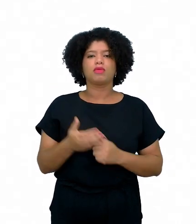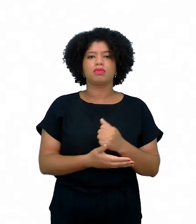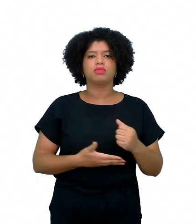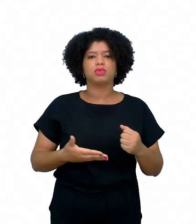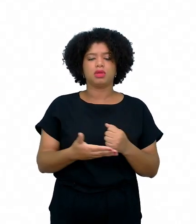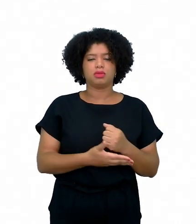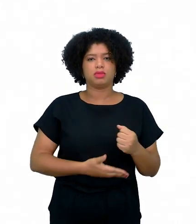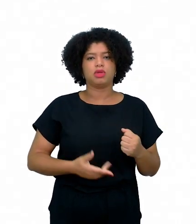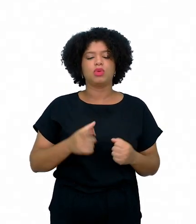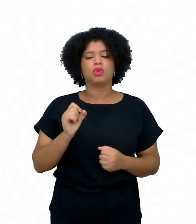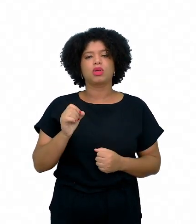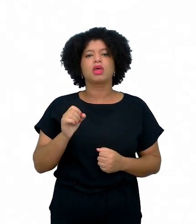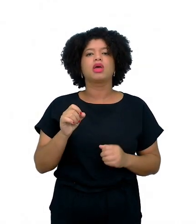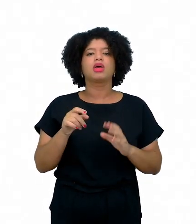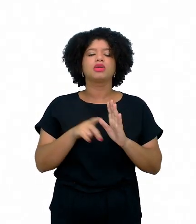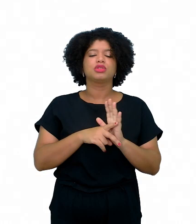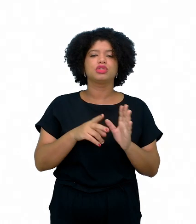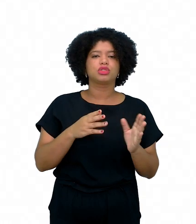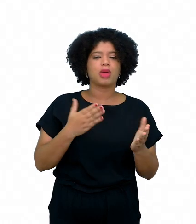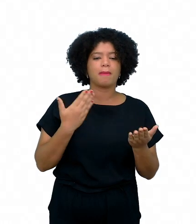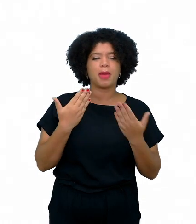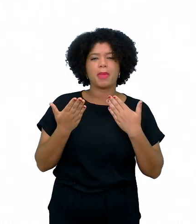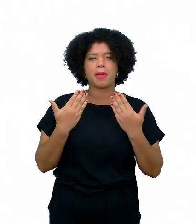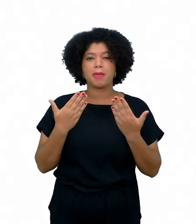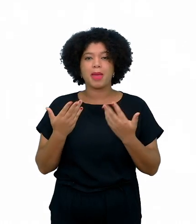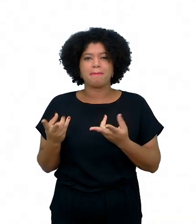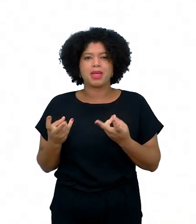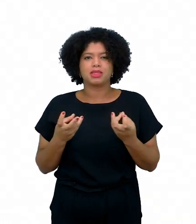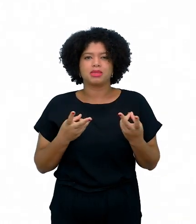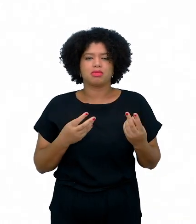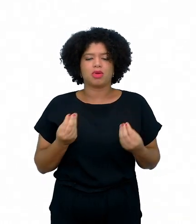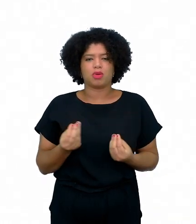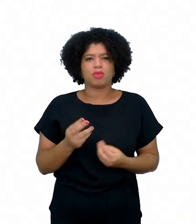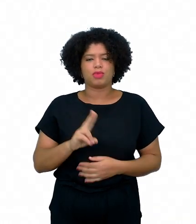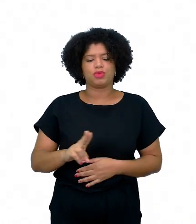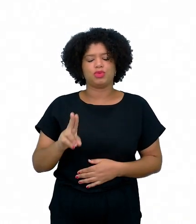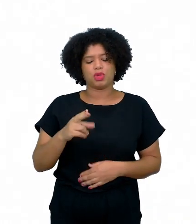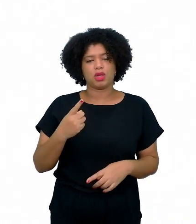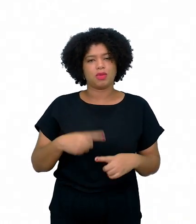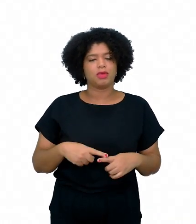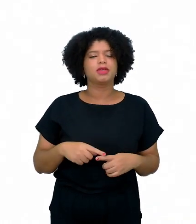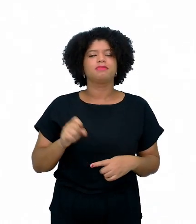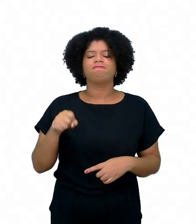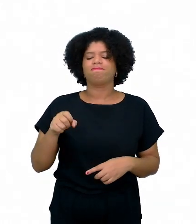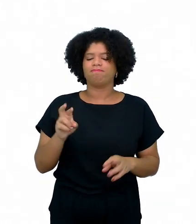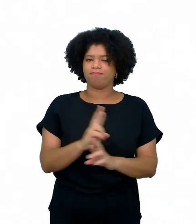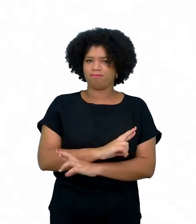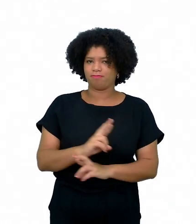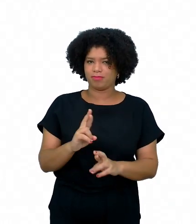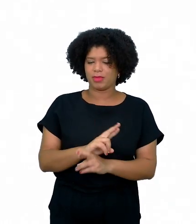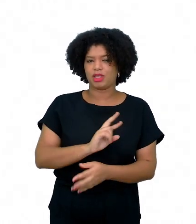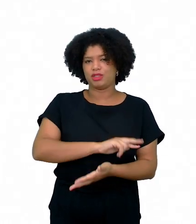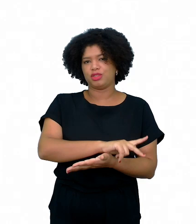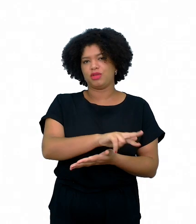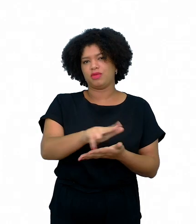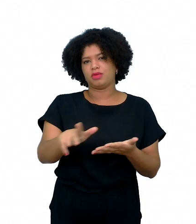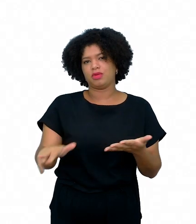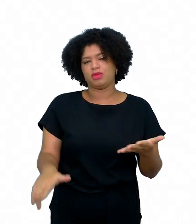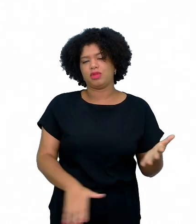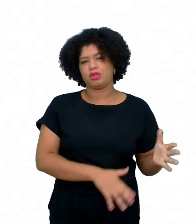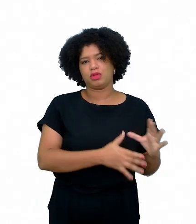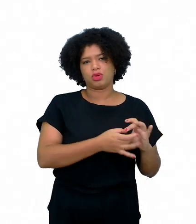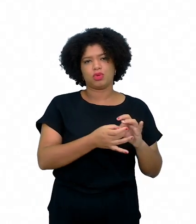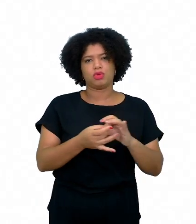as nossas tecnologias e seus processos, uma vez que elas fazem parte dos diferentes contextos